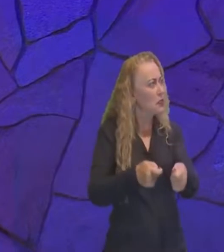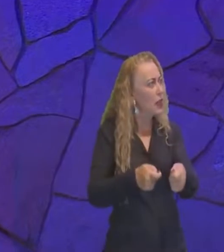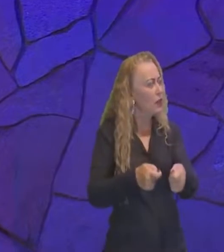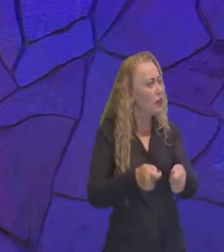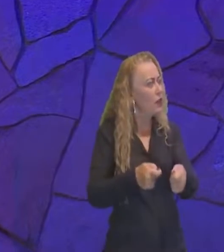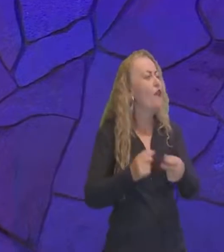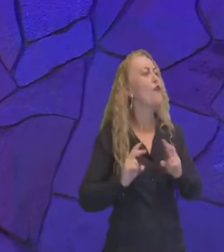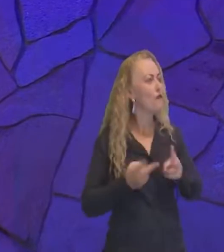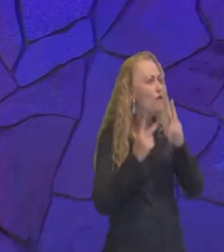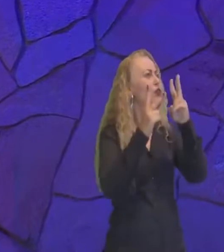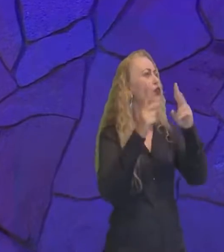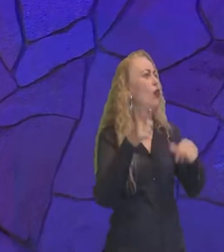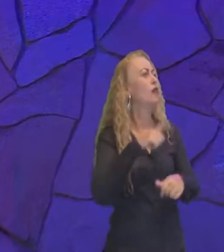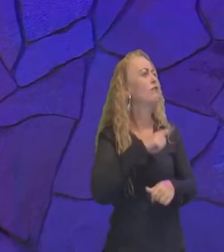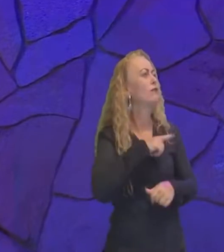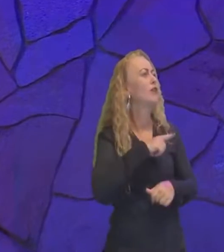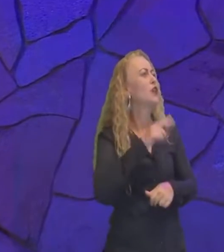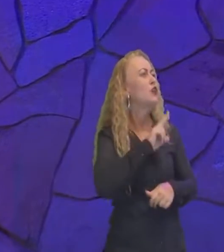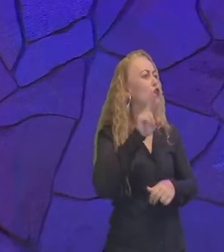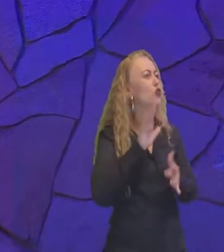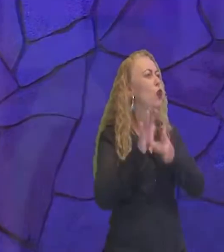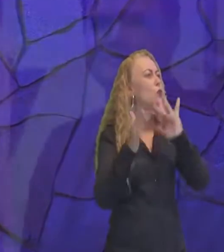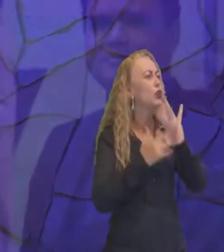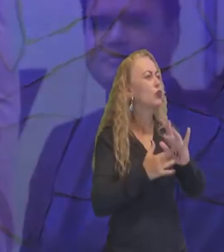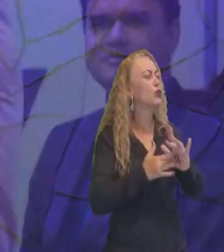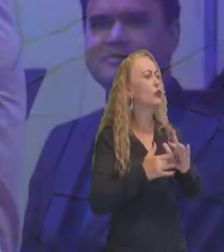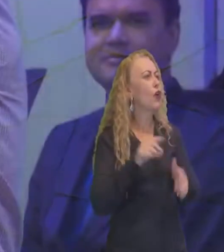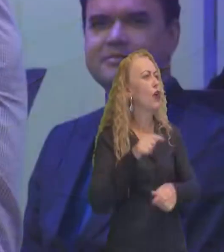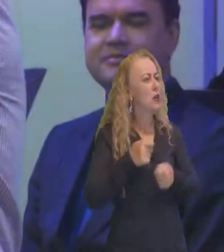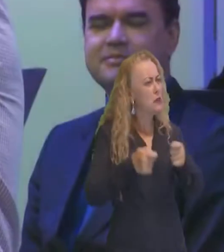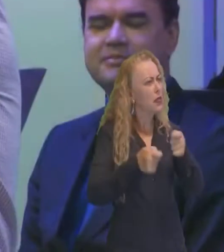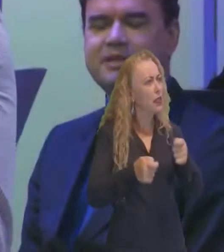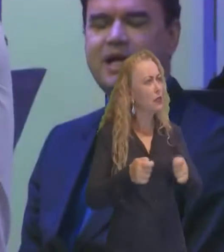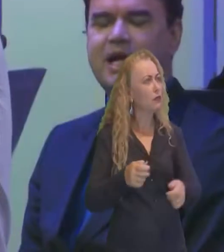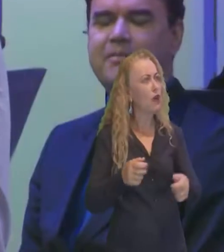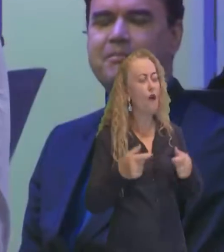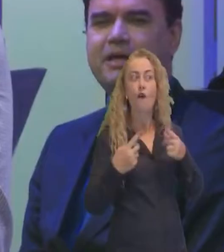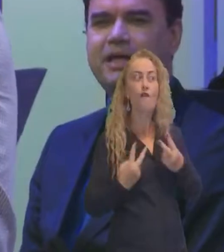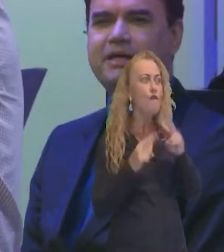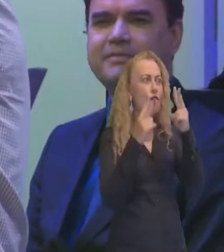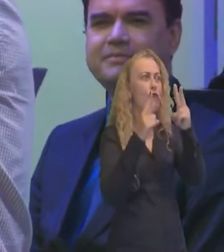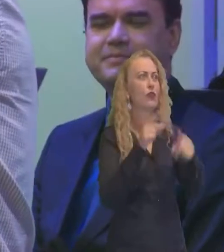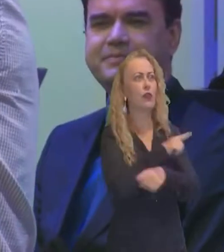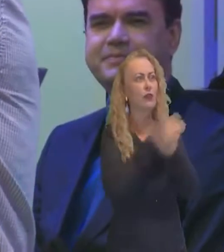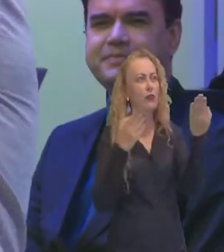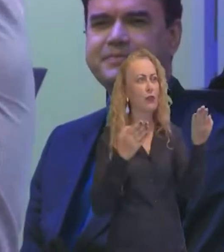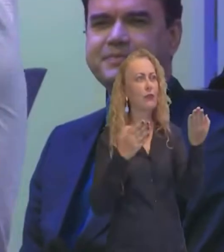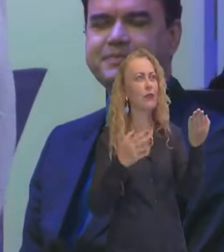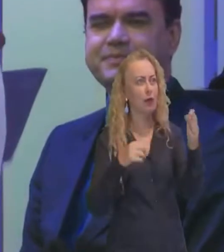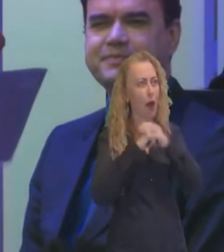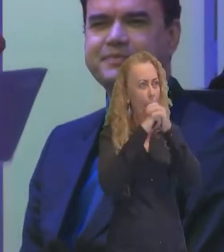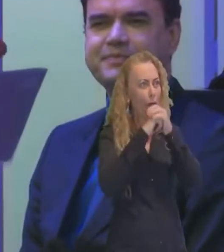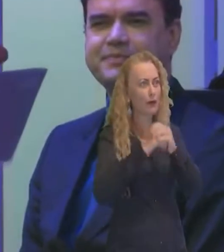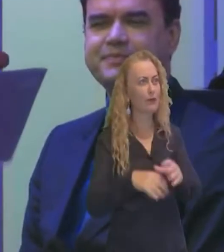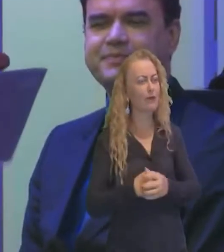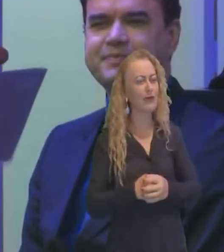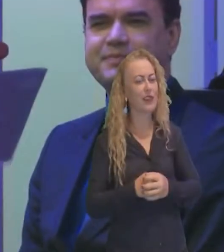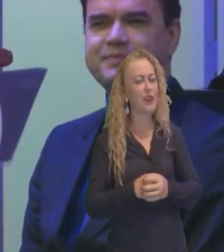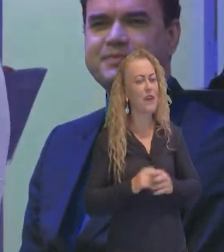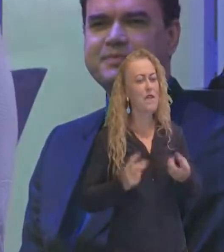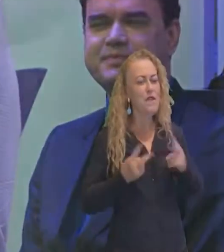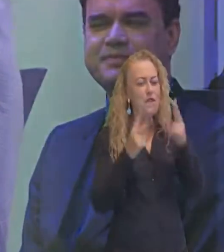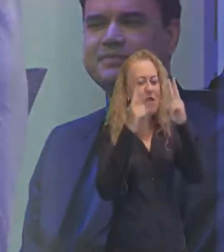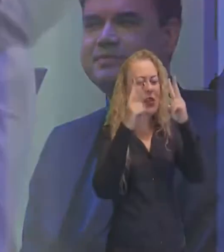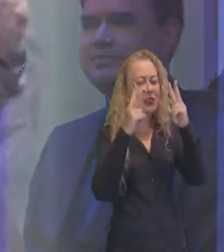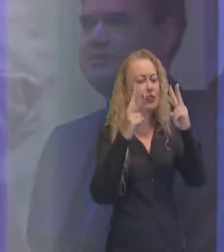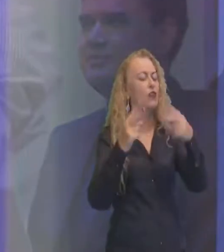de Jesus. Essa tentação não vai vencer você, amém? Ela não vai vencer você. Você vai vencer essa tentação em